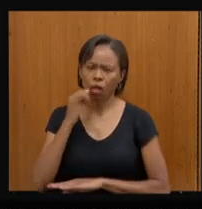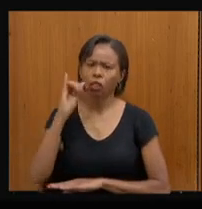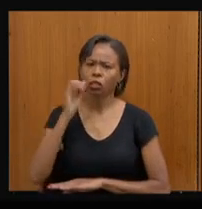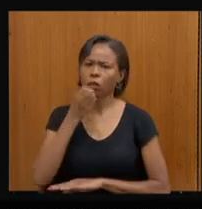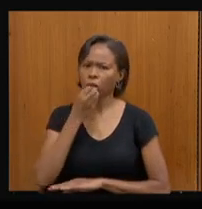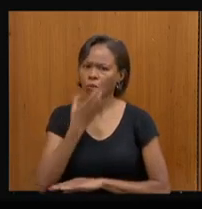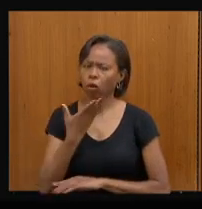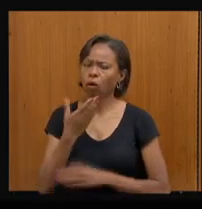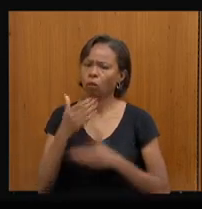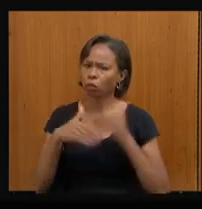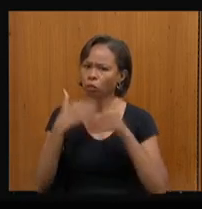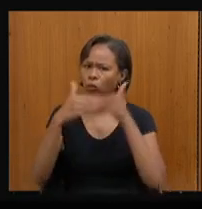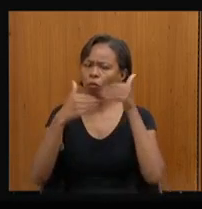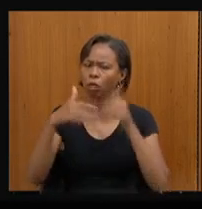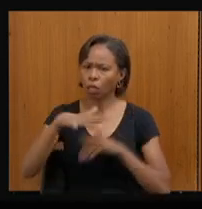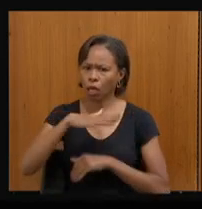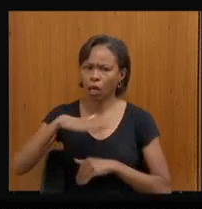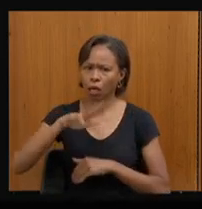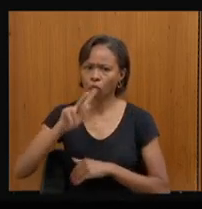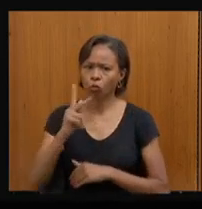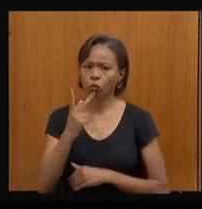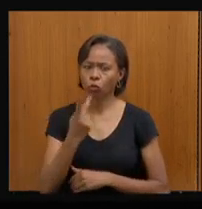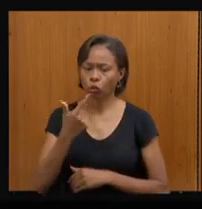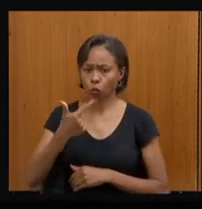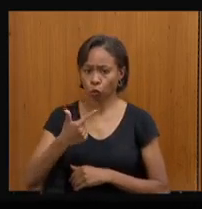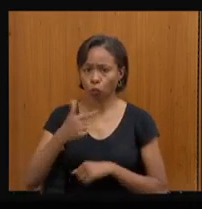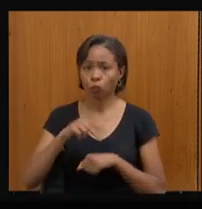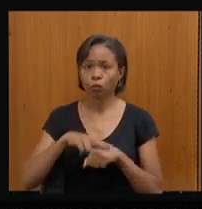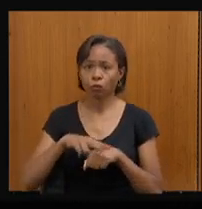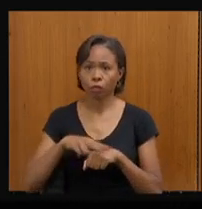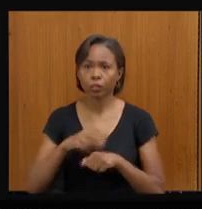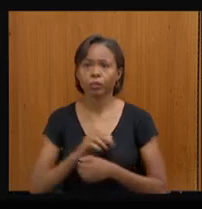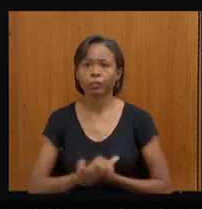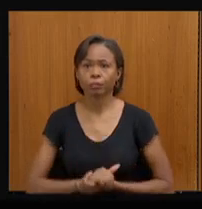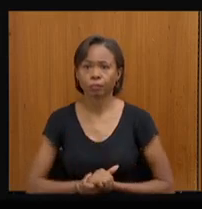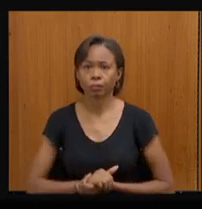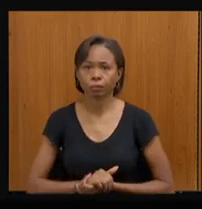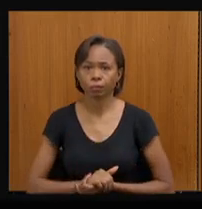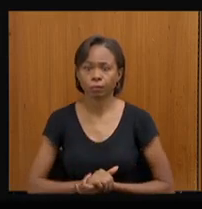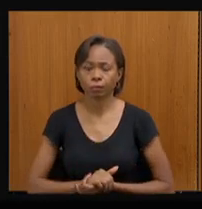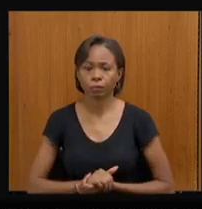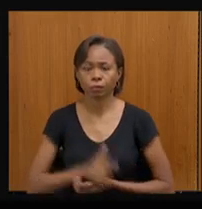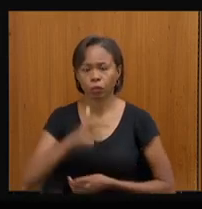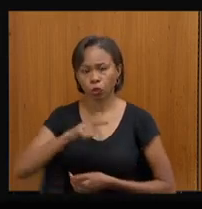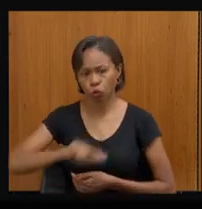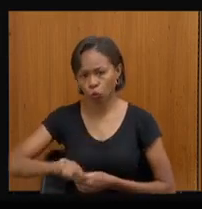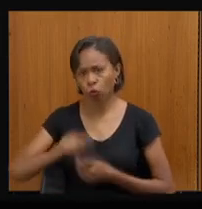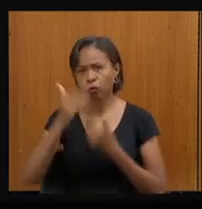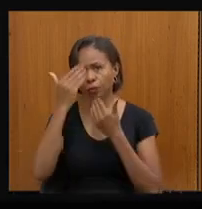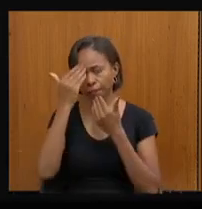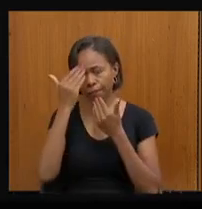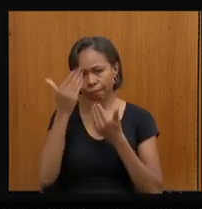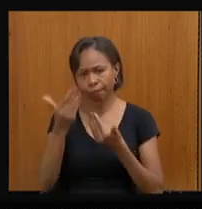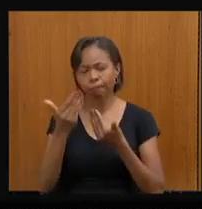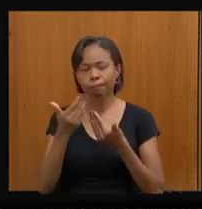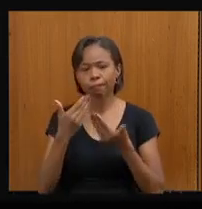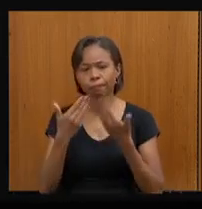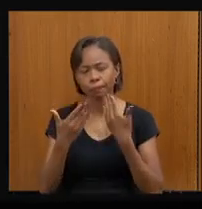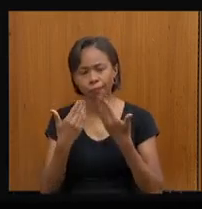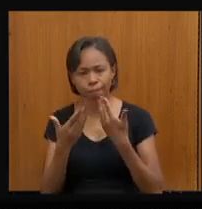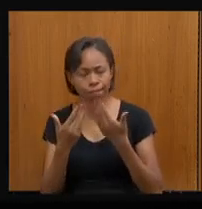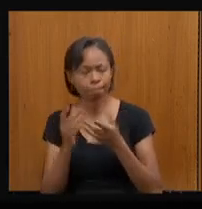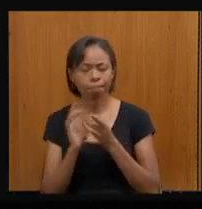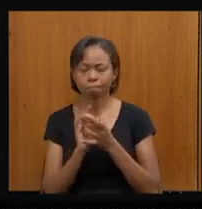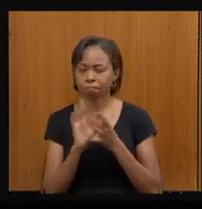esse desenvolvimento desse mercado do organismo verde é mais uma vez o nome da de solar eu agradeço é abertura ao diálogo